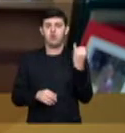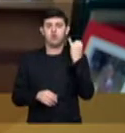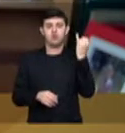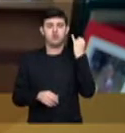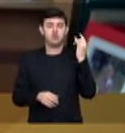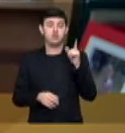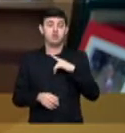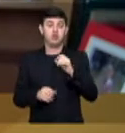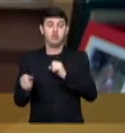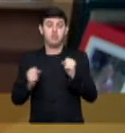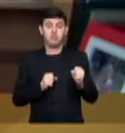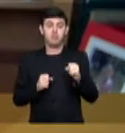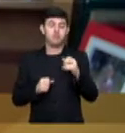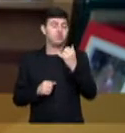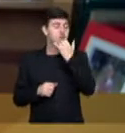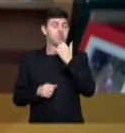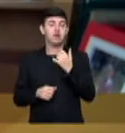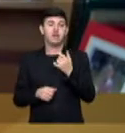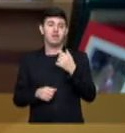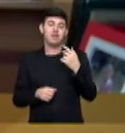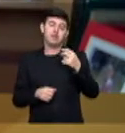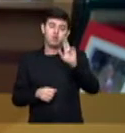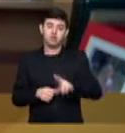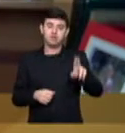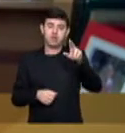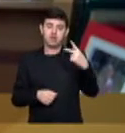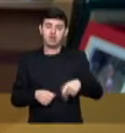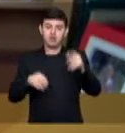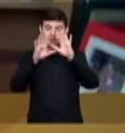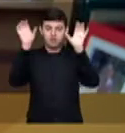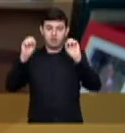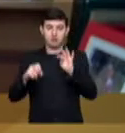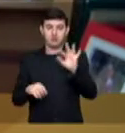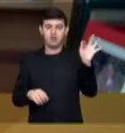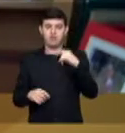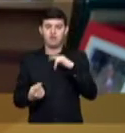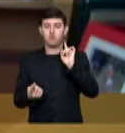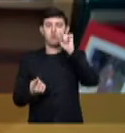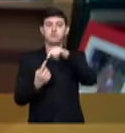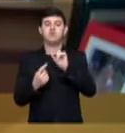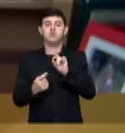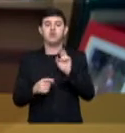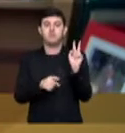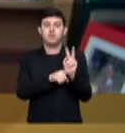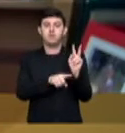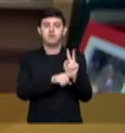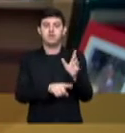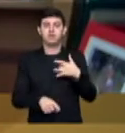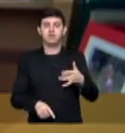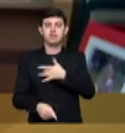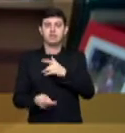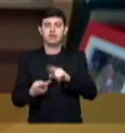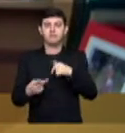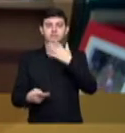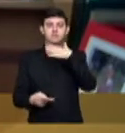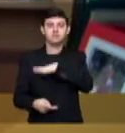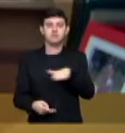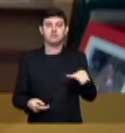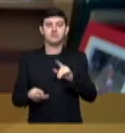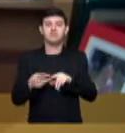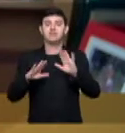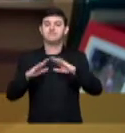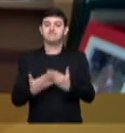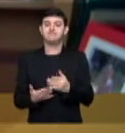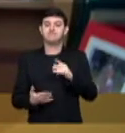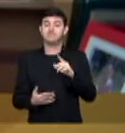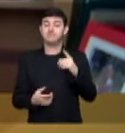colégio do Supremo Tribunal Federal, visa a proteção da saúde, da infância e da escola. Né? Esta